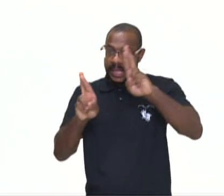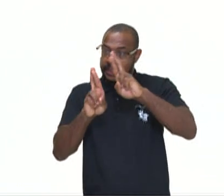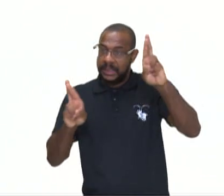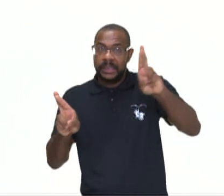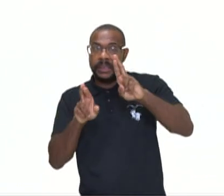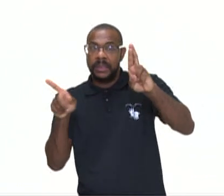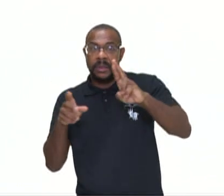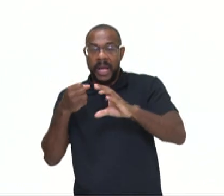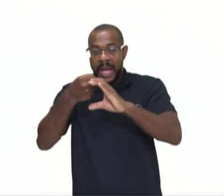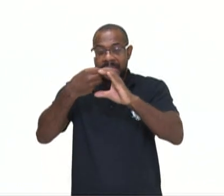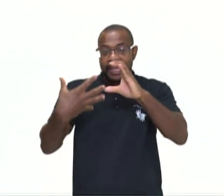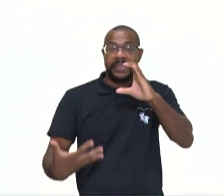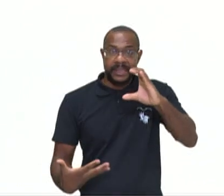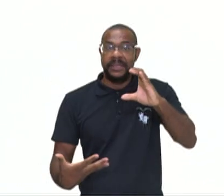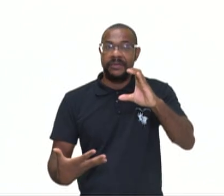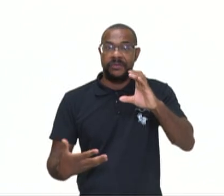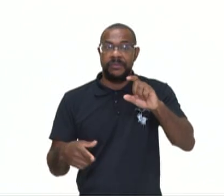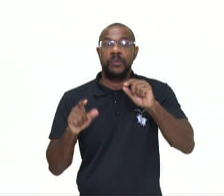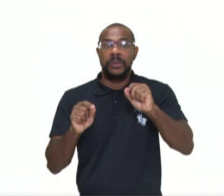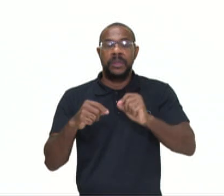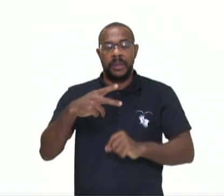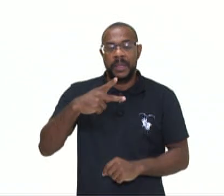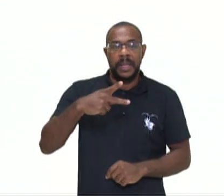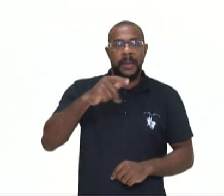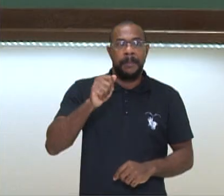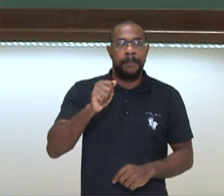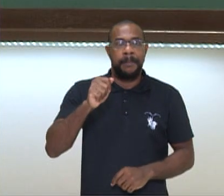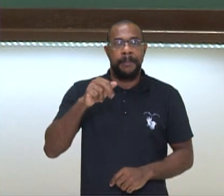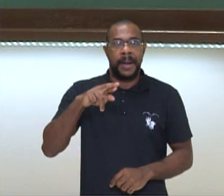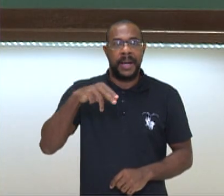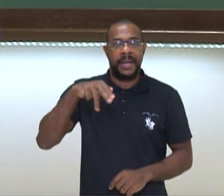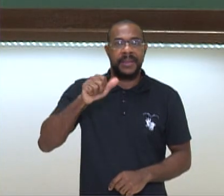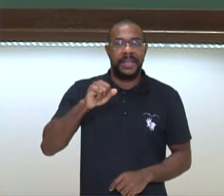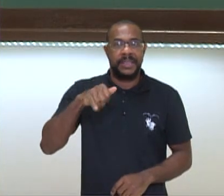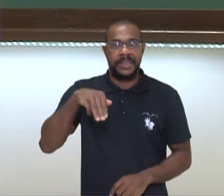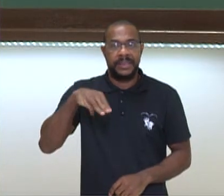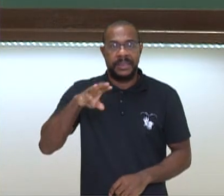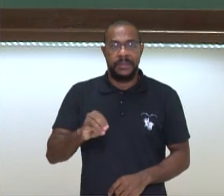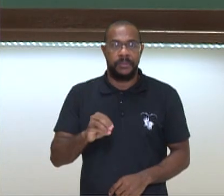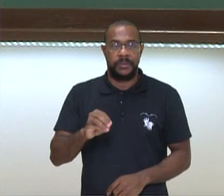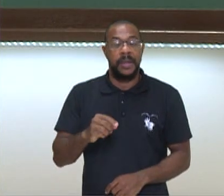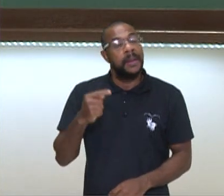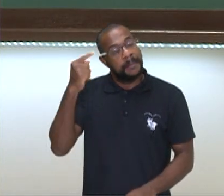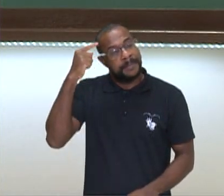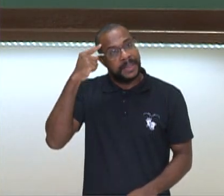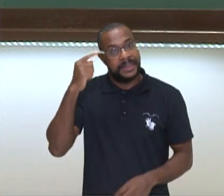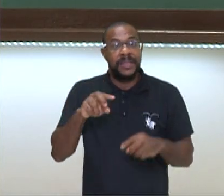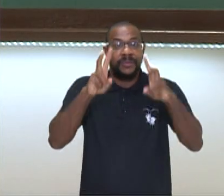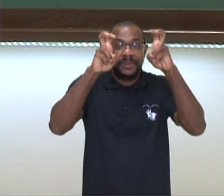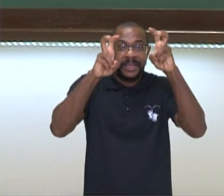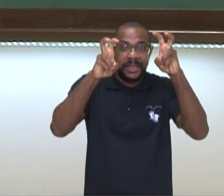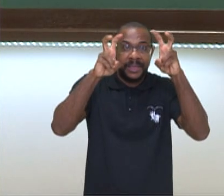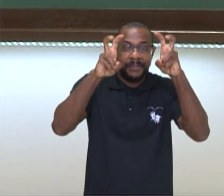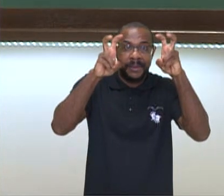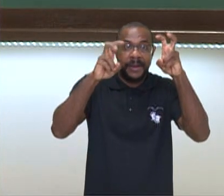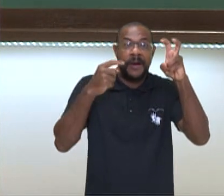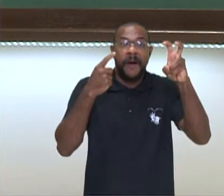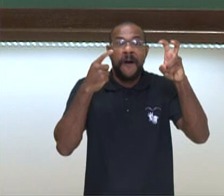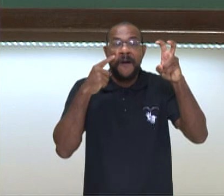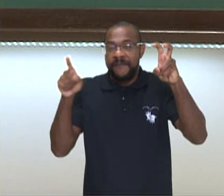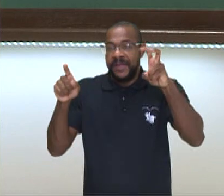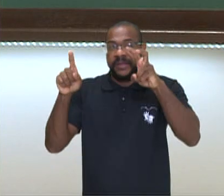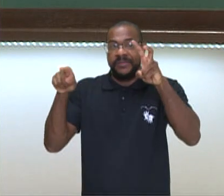e as características do parnasianismo. Pense bem no título, veja bem aqui